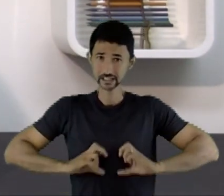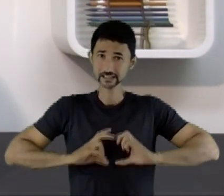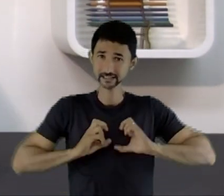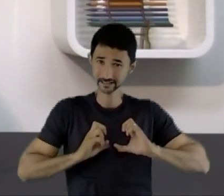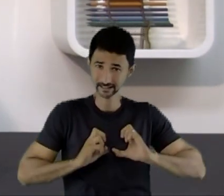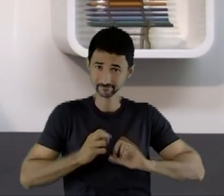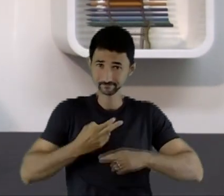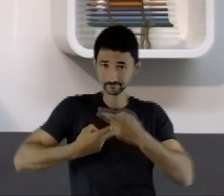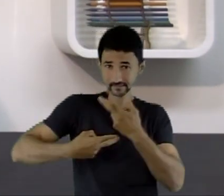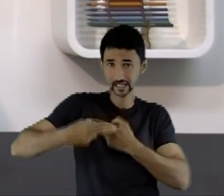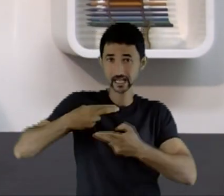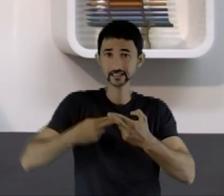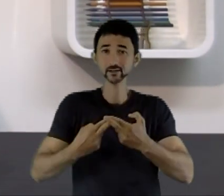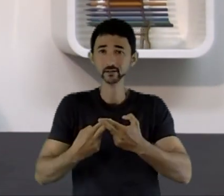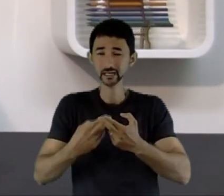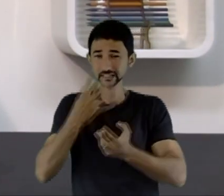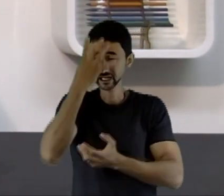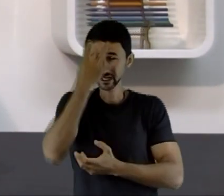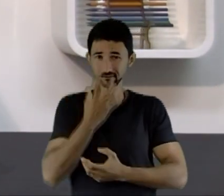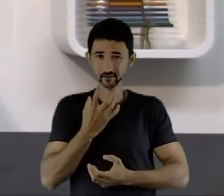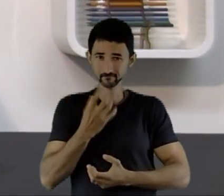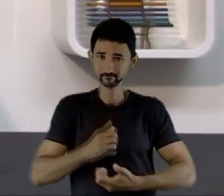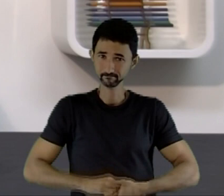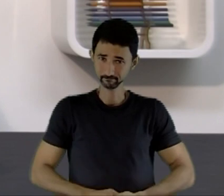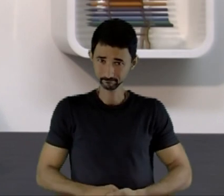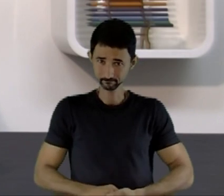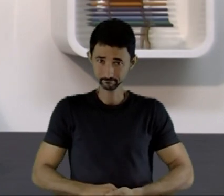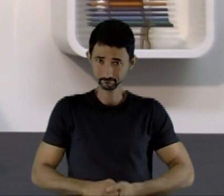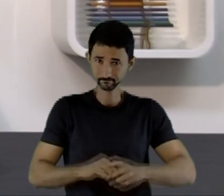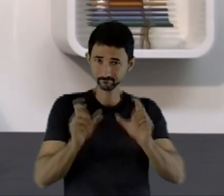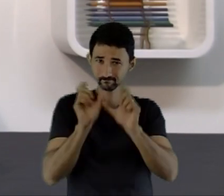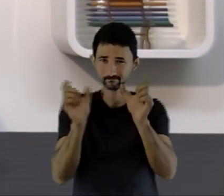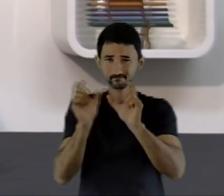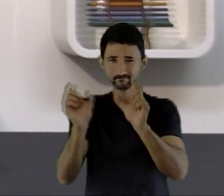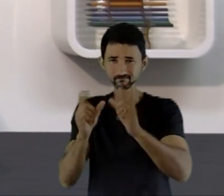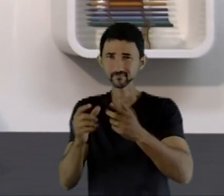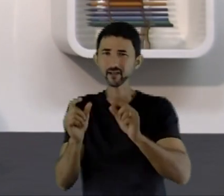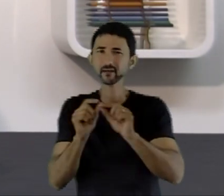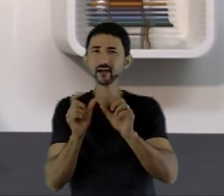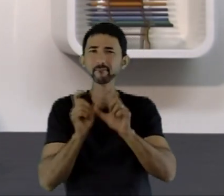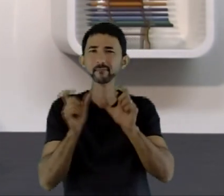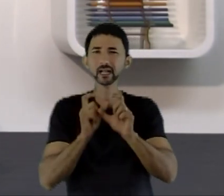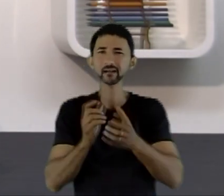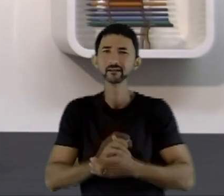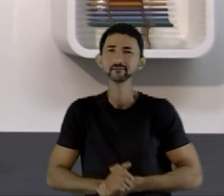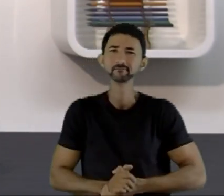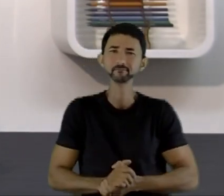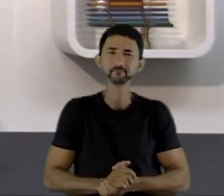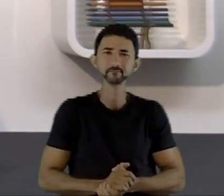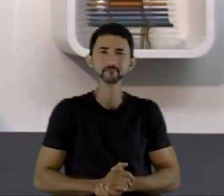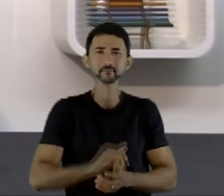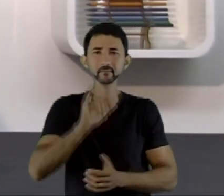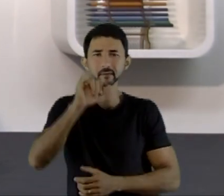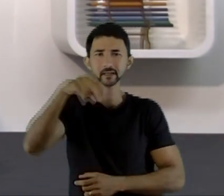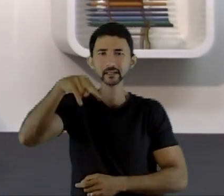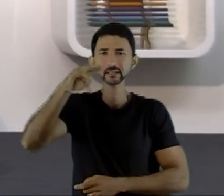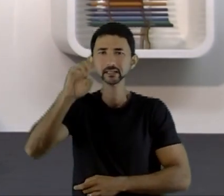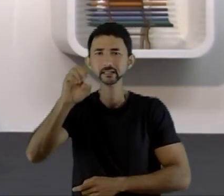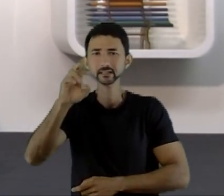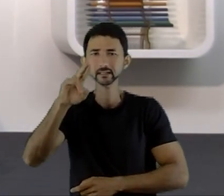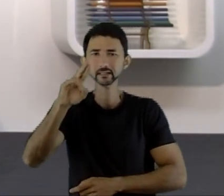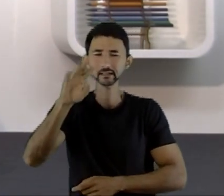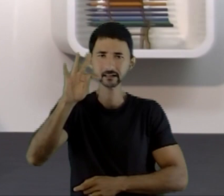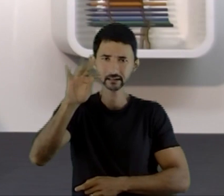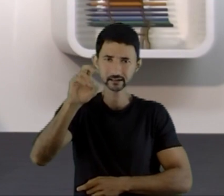está relacionado à raiva. Por quê? Tem uma palavrinha lá no texto que é a interleucina, uma substância